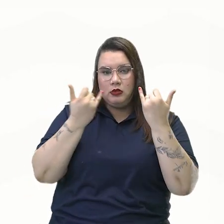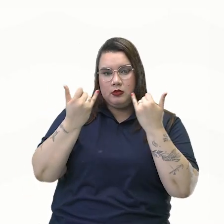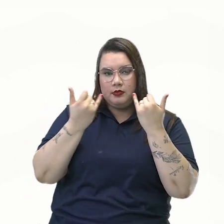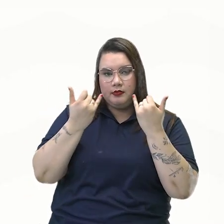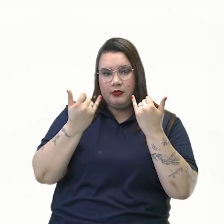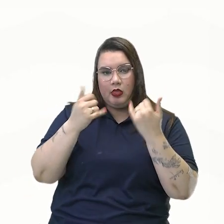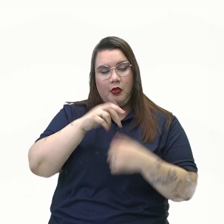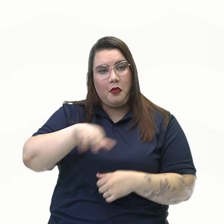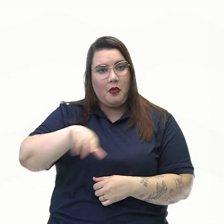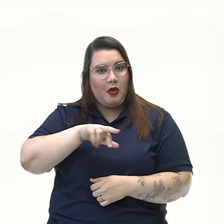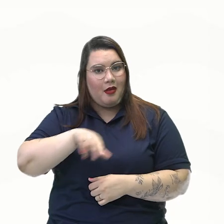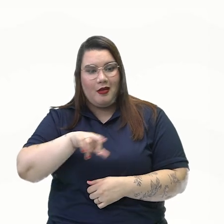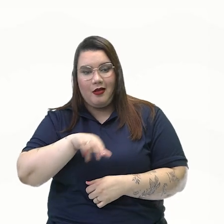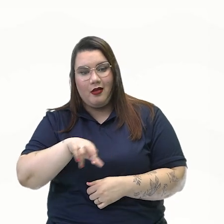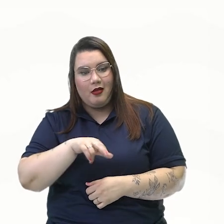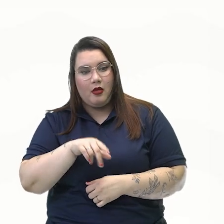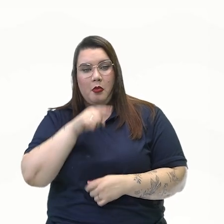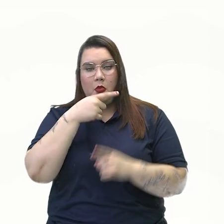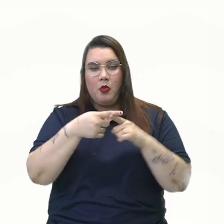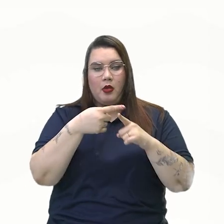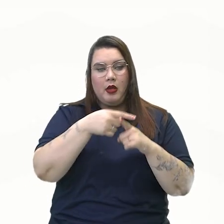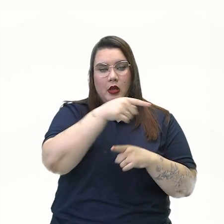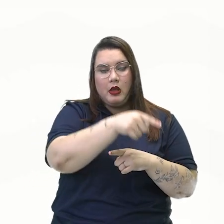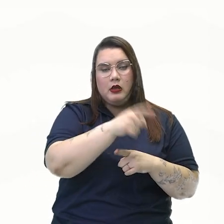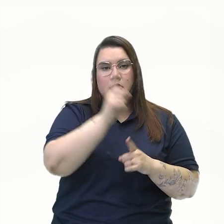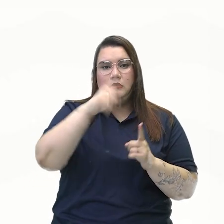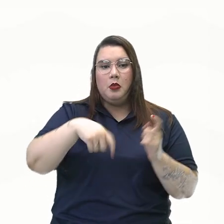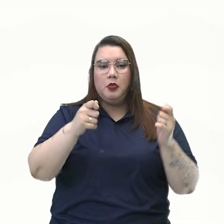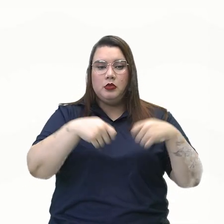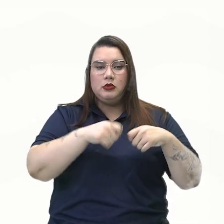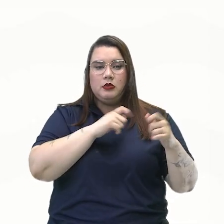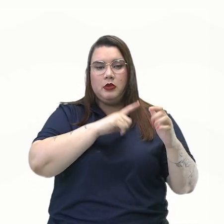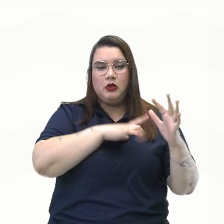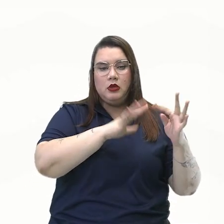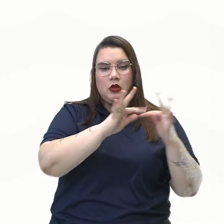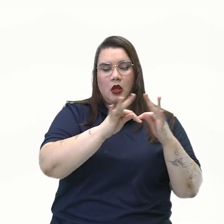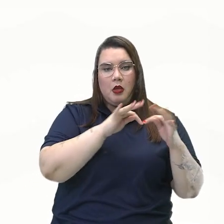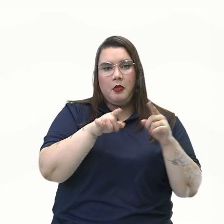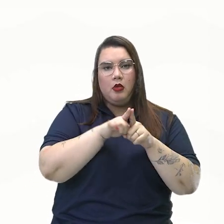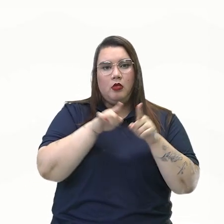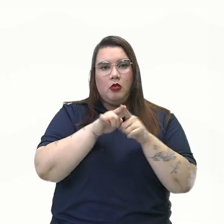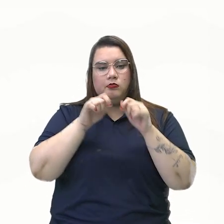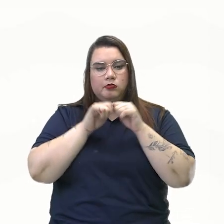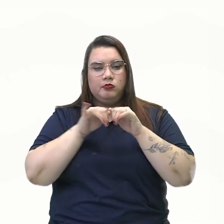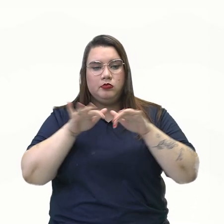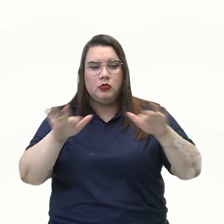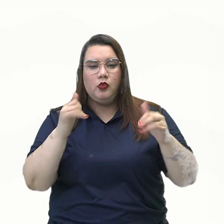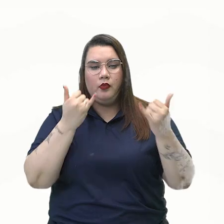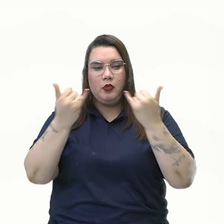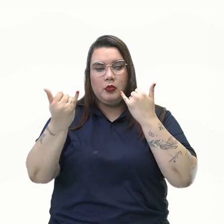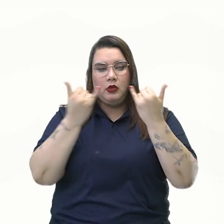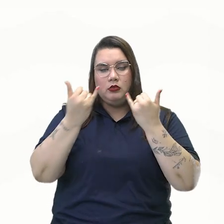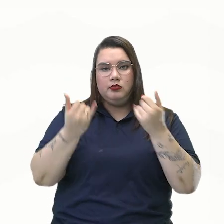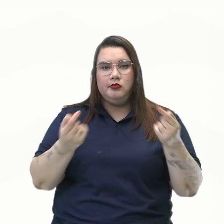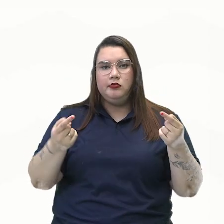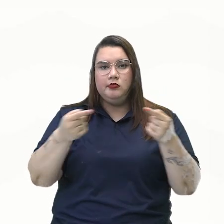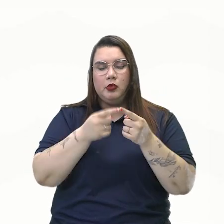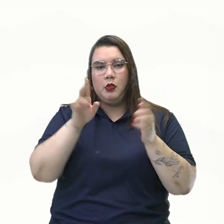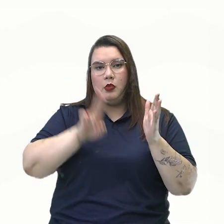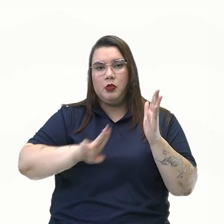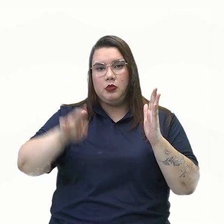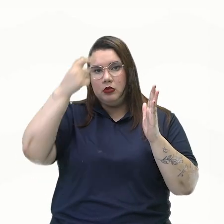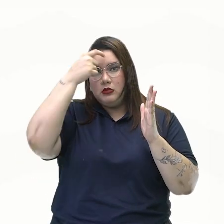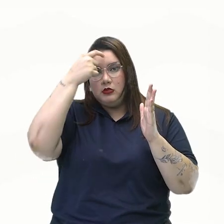tecnologias da informação, que são aquelas que permitem o tratamento e a difusão de informação